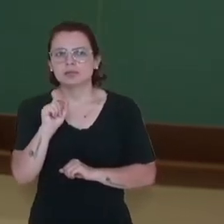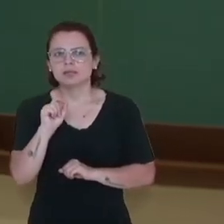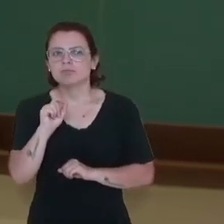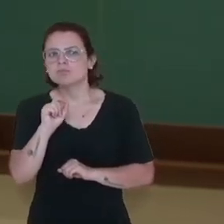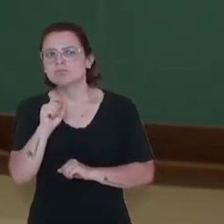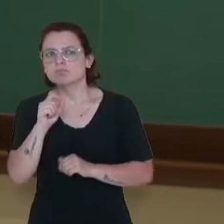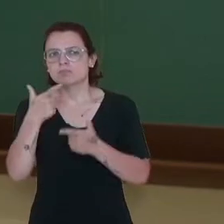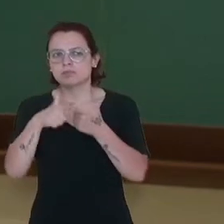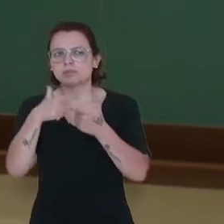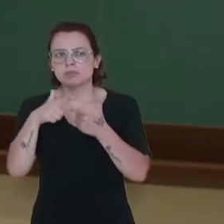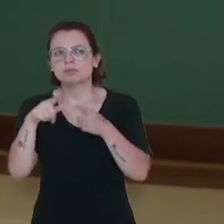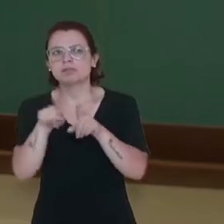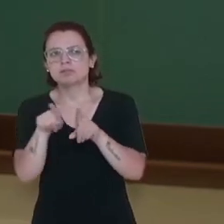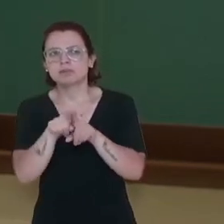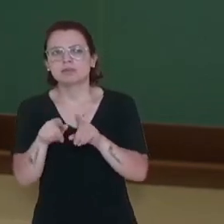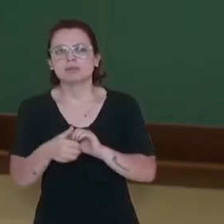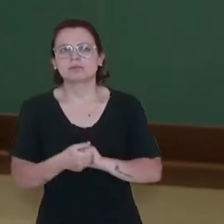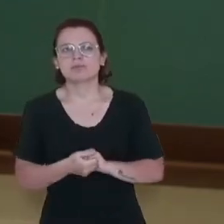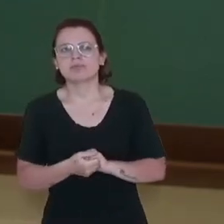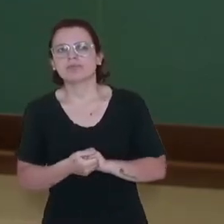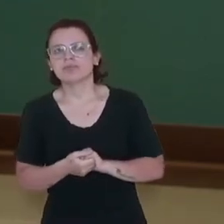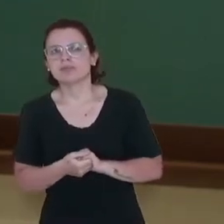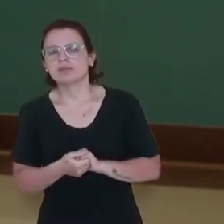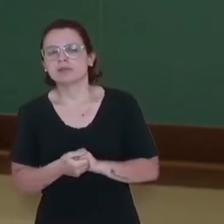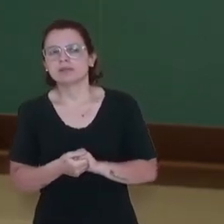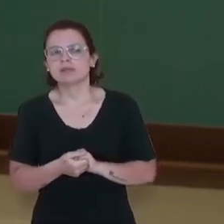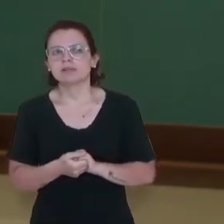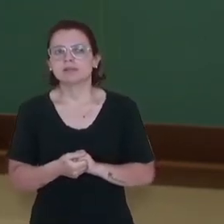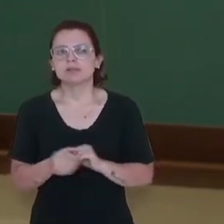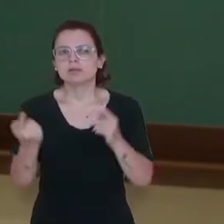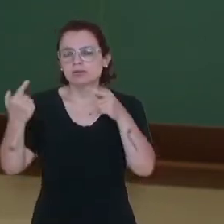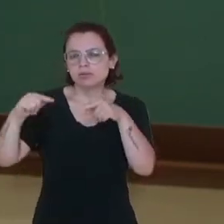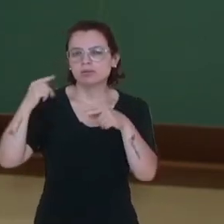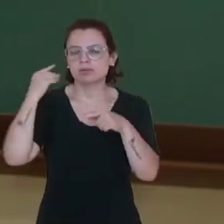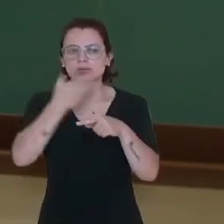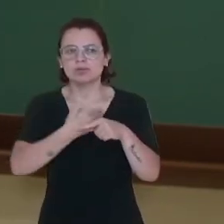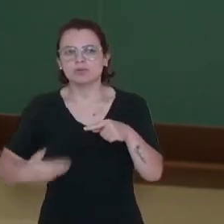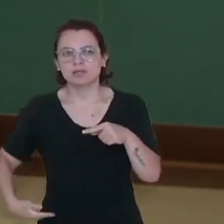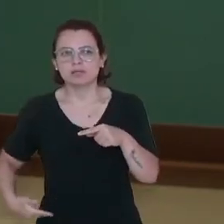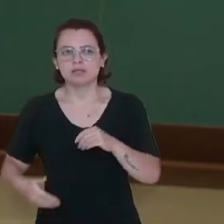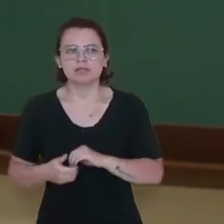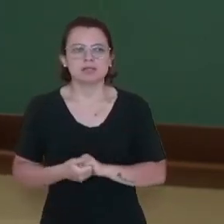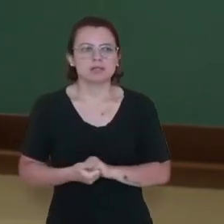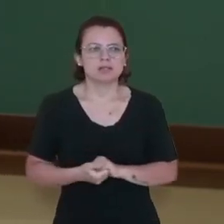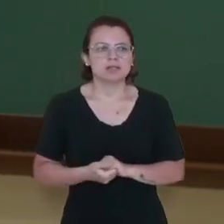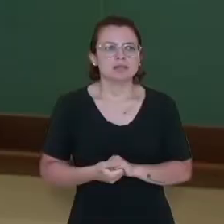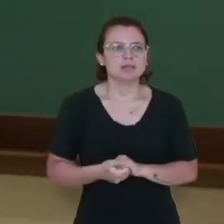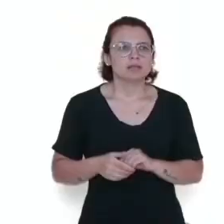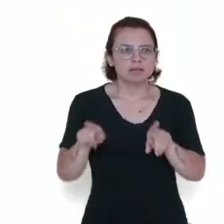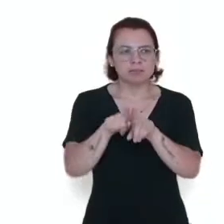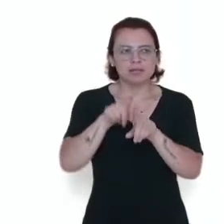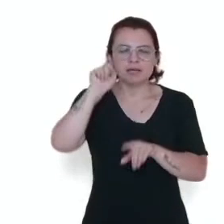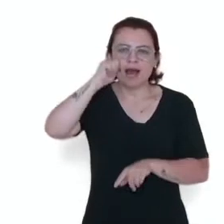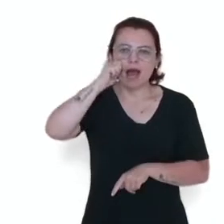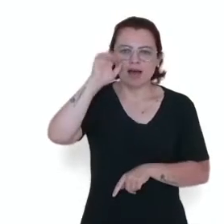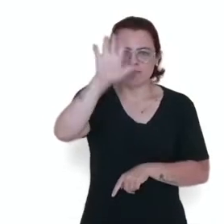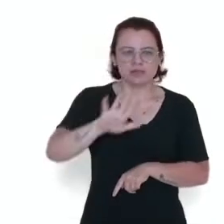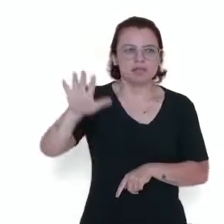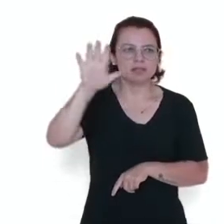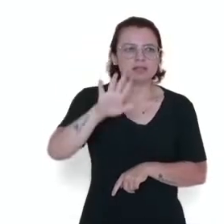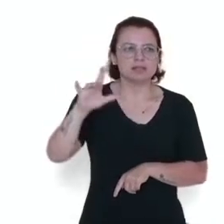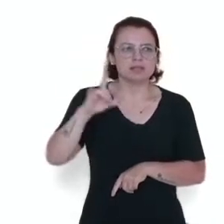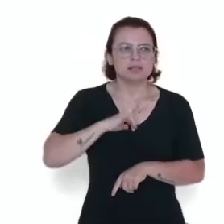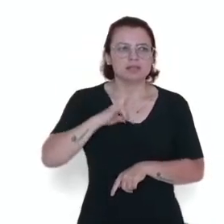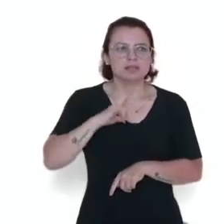dentro da Colômbia, que tenta derrubar o governo. Temos também conflitos na África, como por exemplo na República